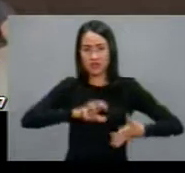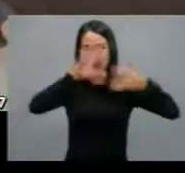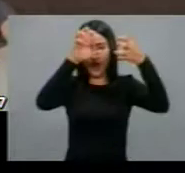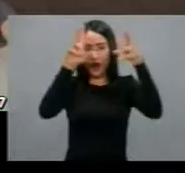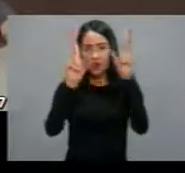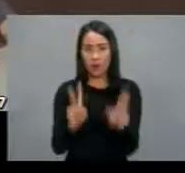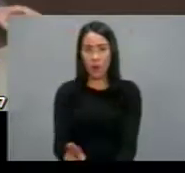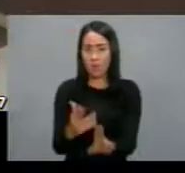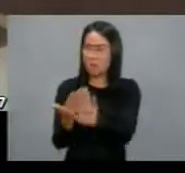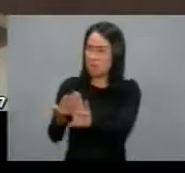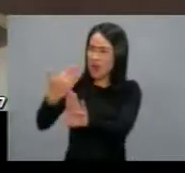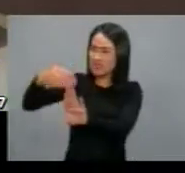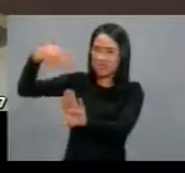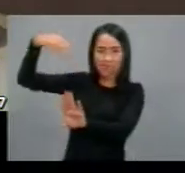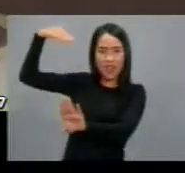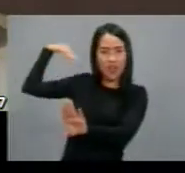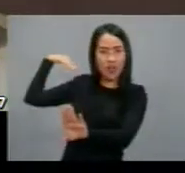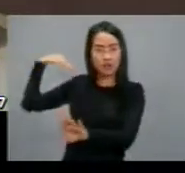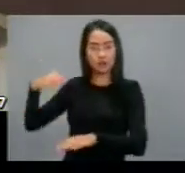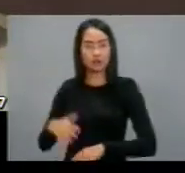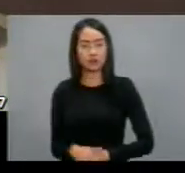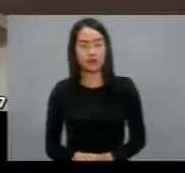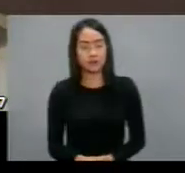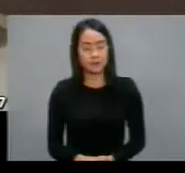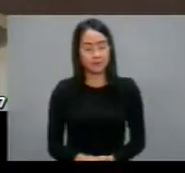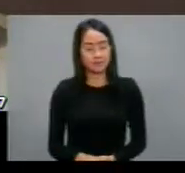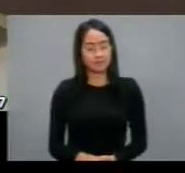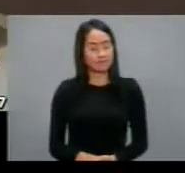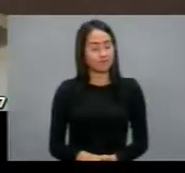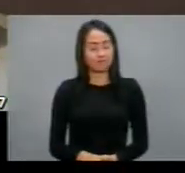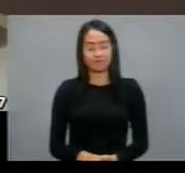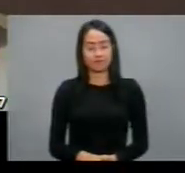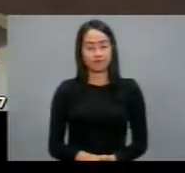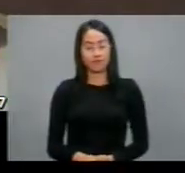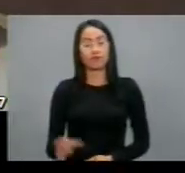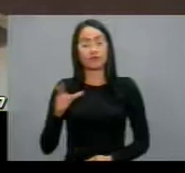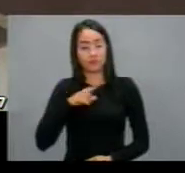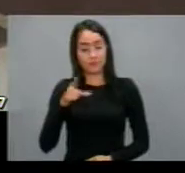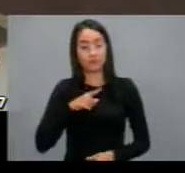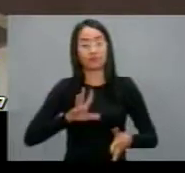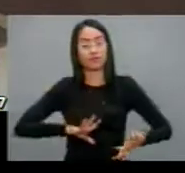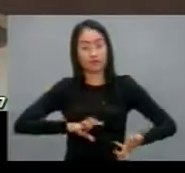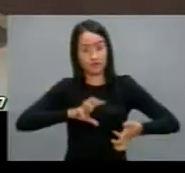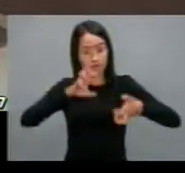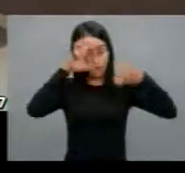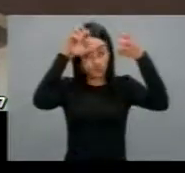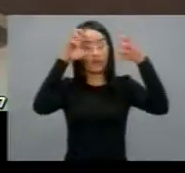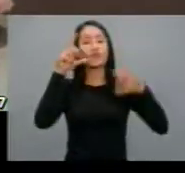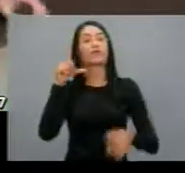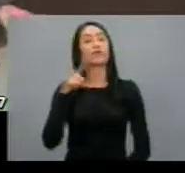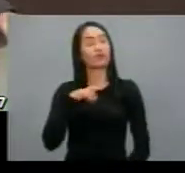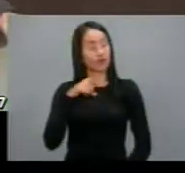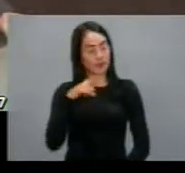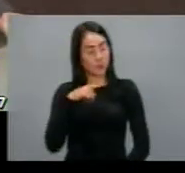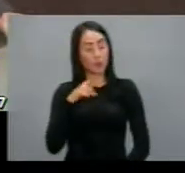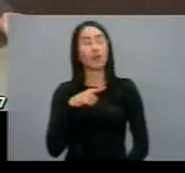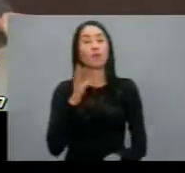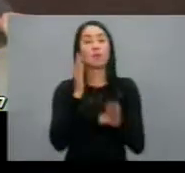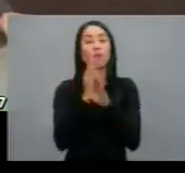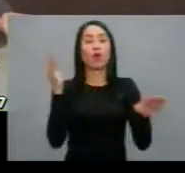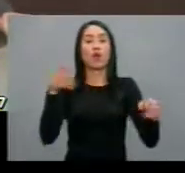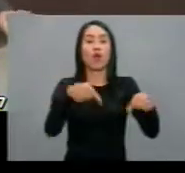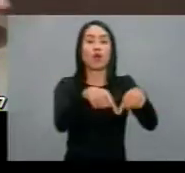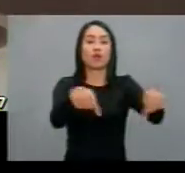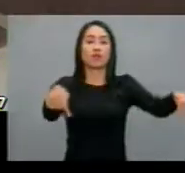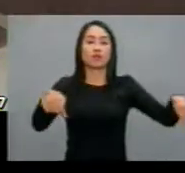XXI. Nesse exato momento que falo aqui, existem conflitos fundiários